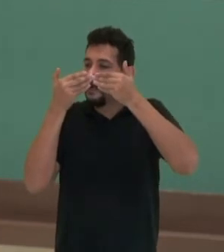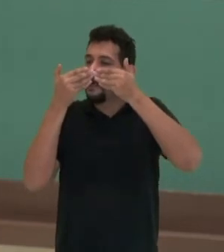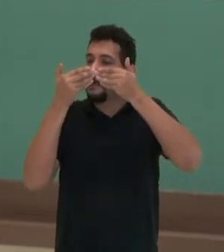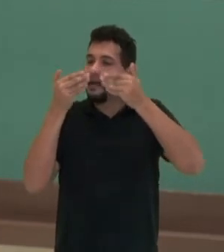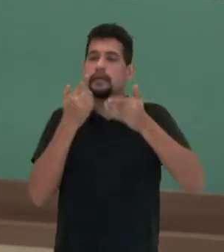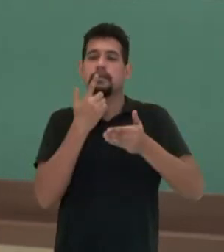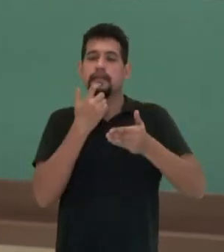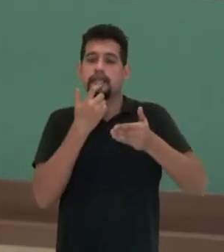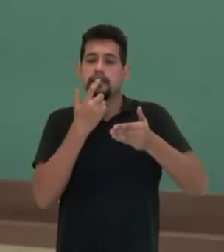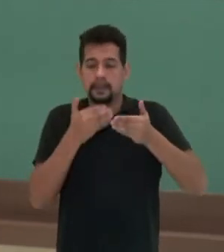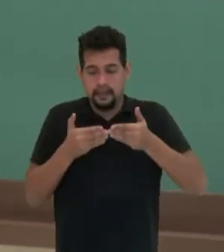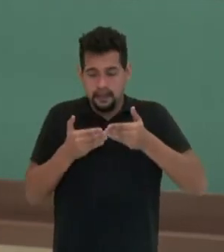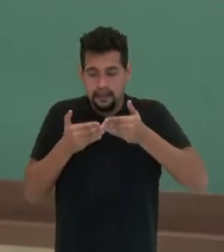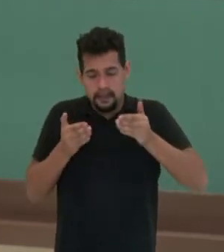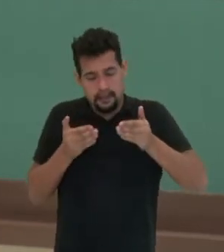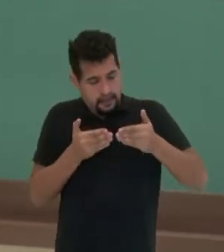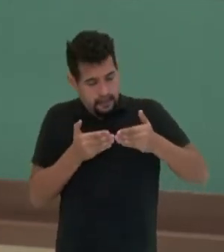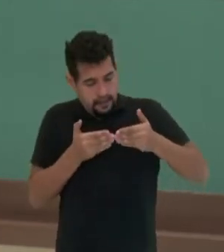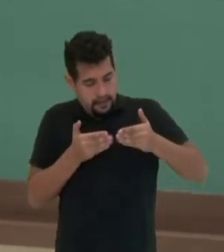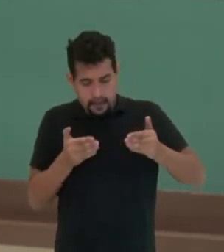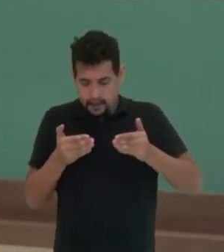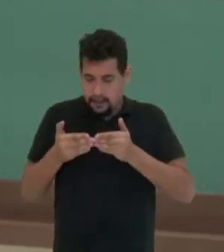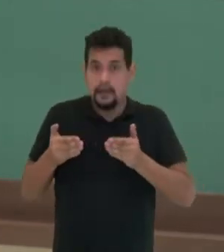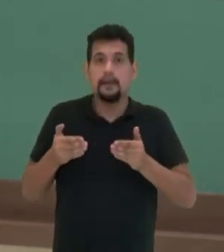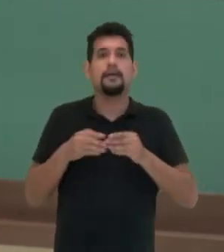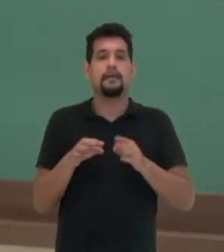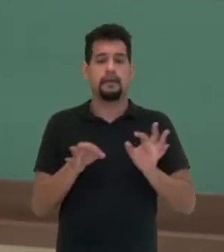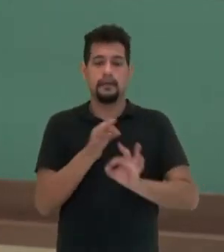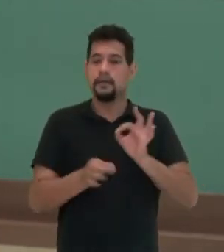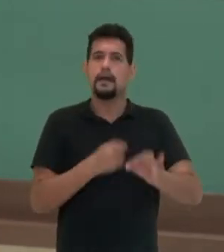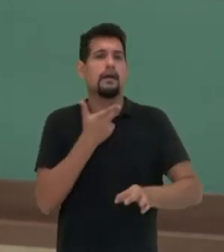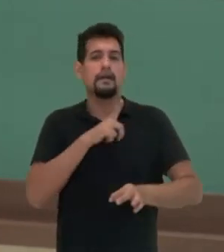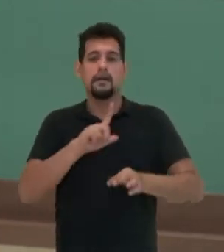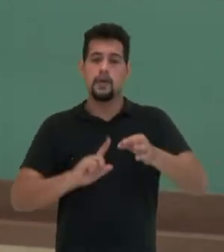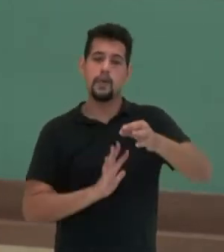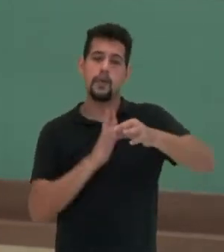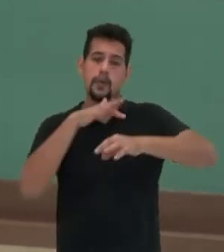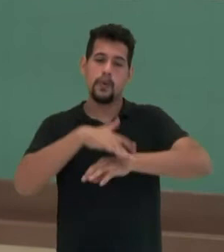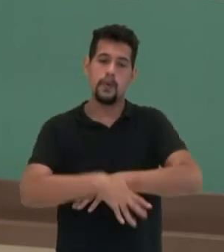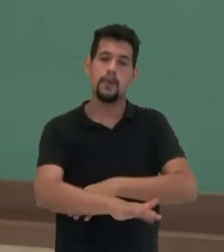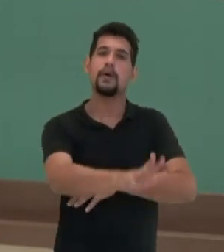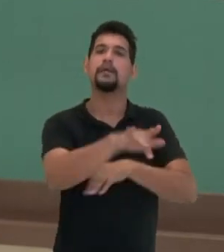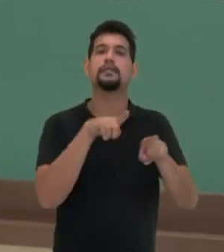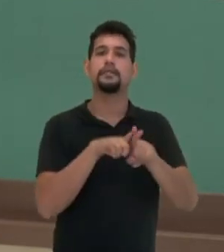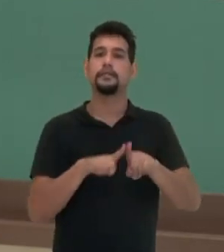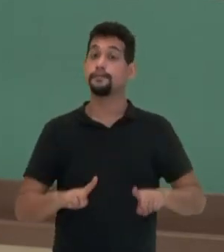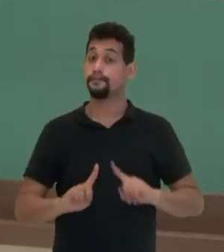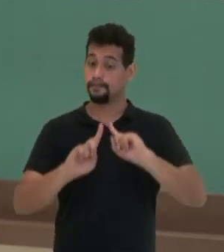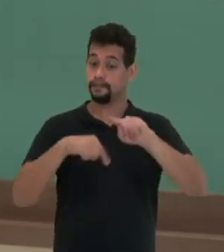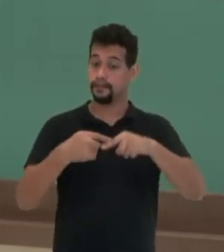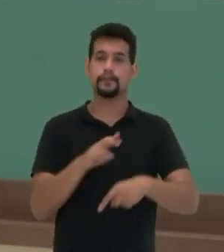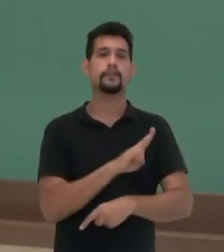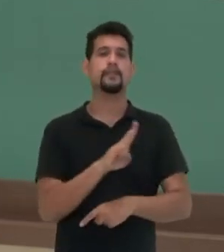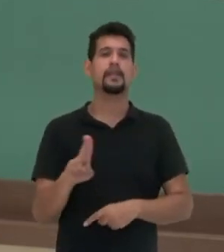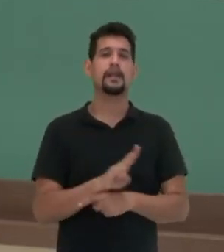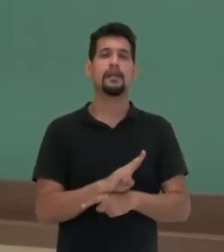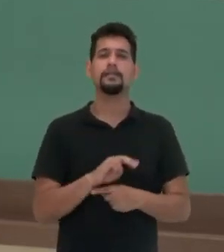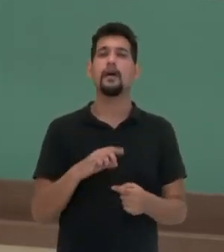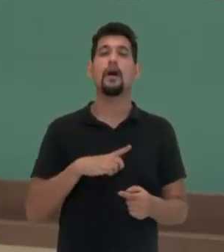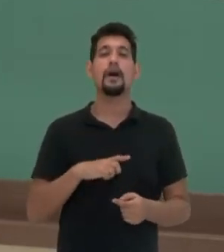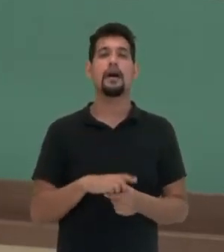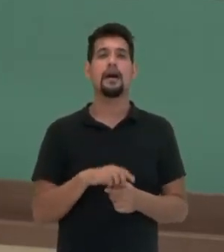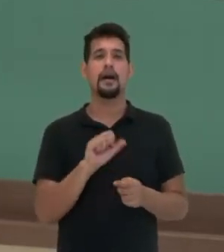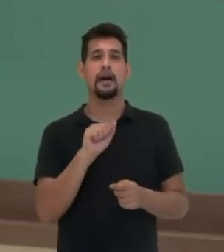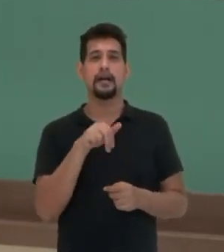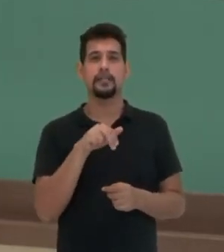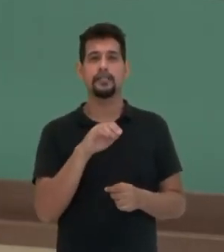vasos sanguíneos bem abertos para que as células de defesa consigam passar. E o outro vai ser uma substância